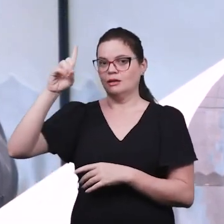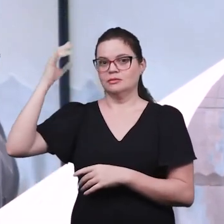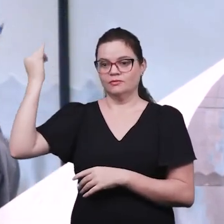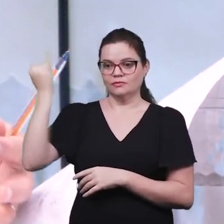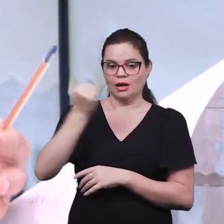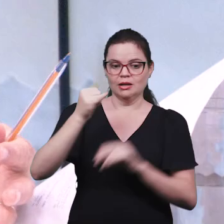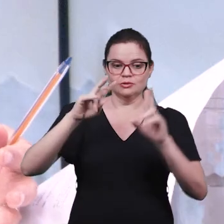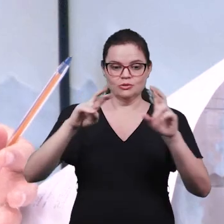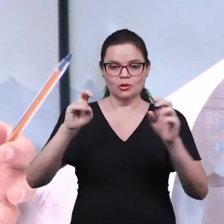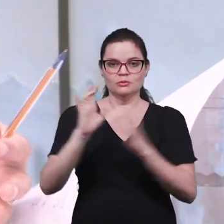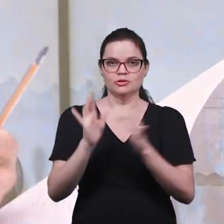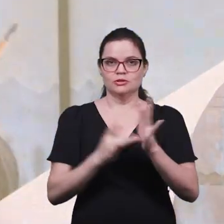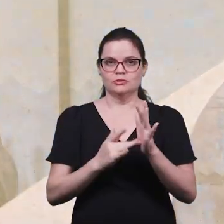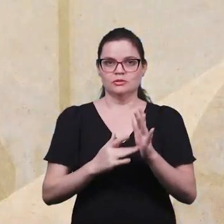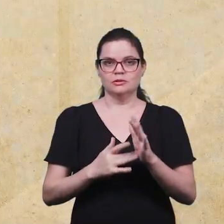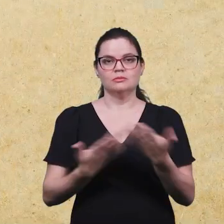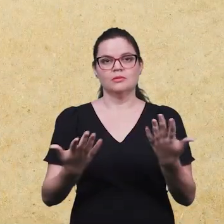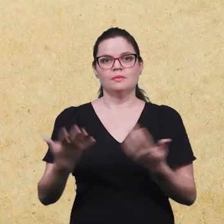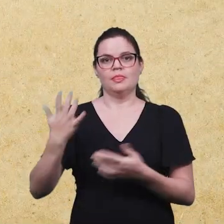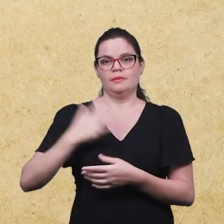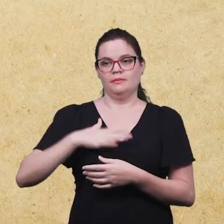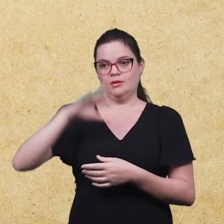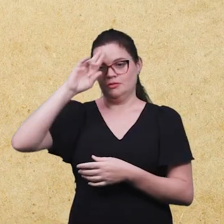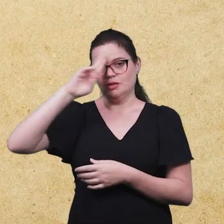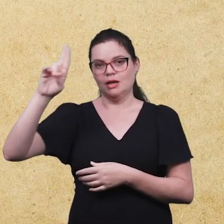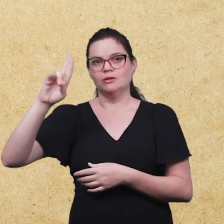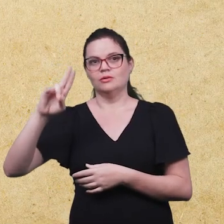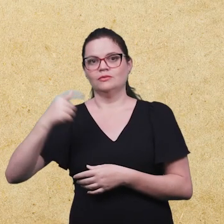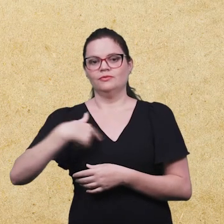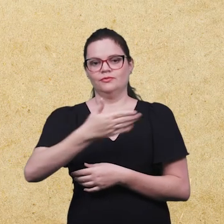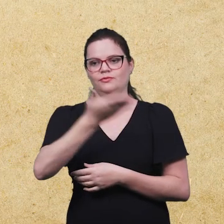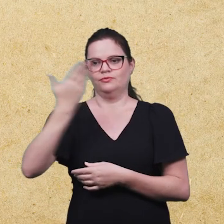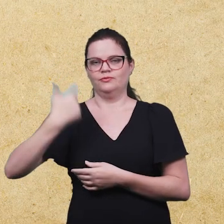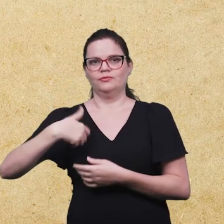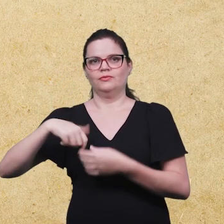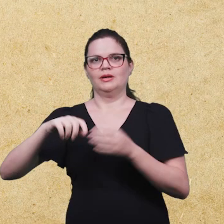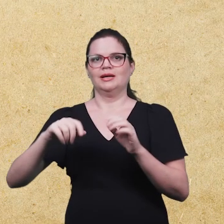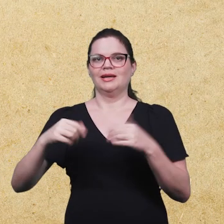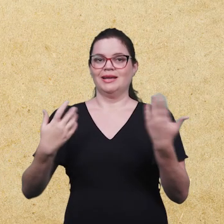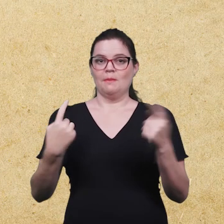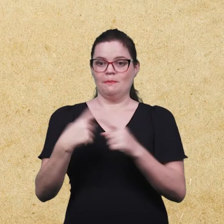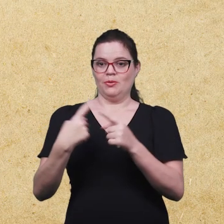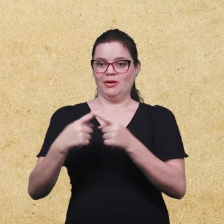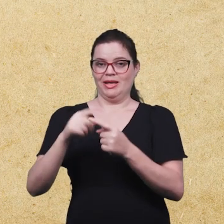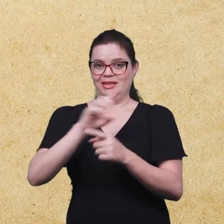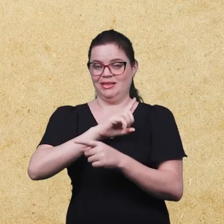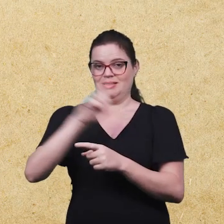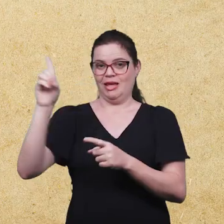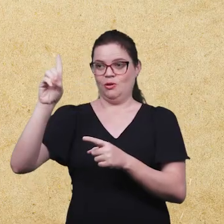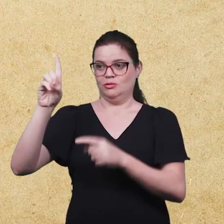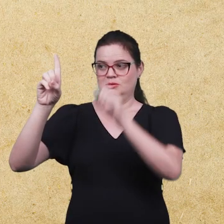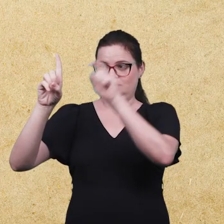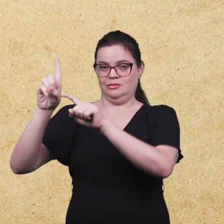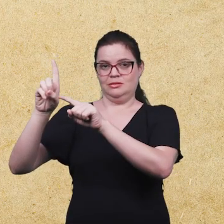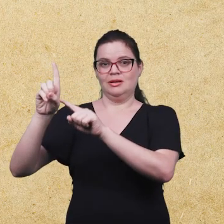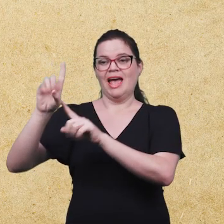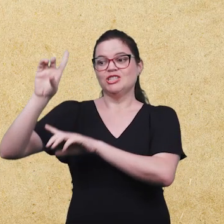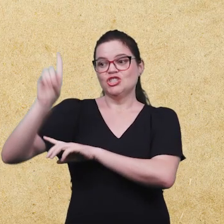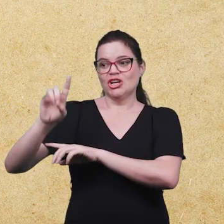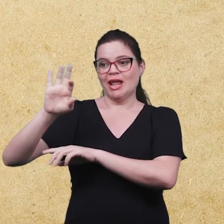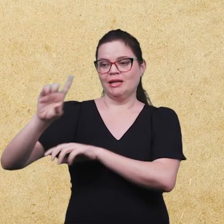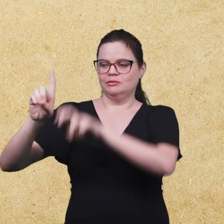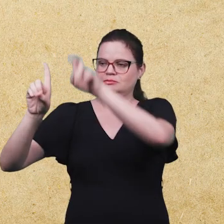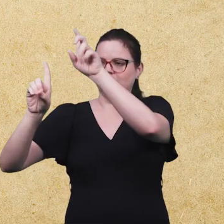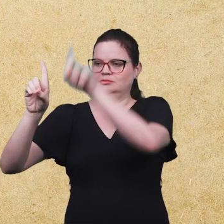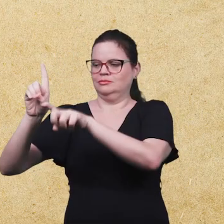acerca do seu Filho. Disse o Senhor ao meu Senhor, assenta-te à minha mão direita. Jesus está à destra de Deus, diz a